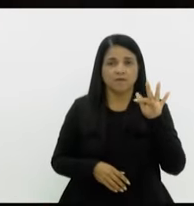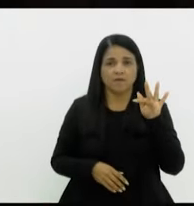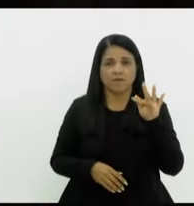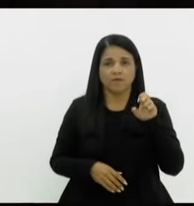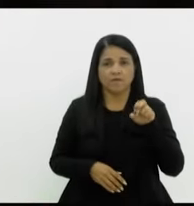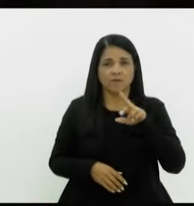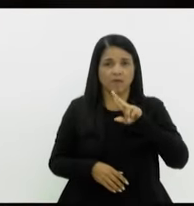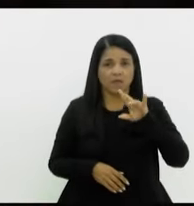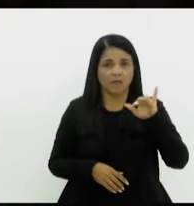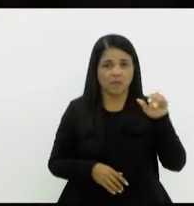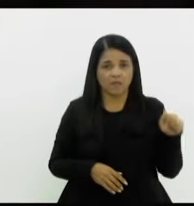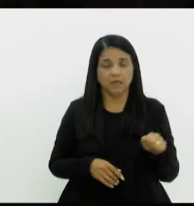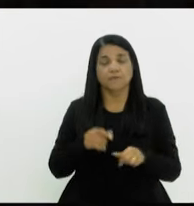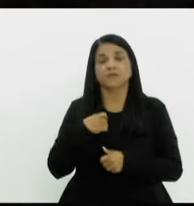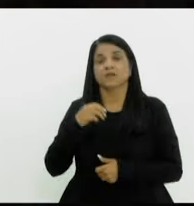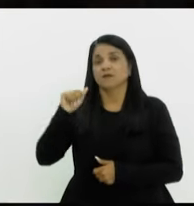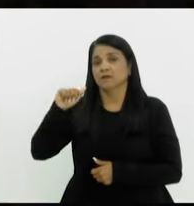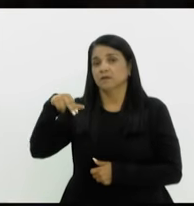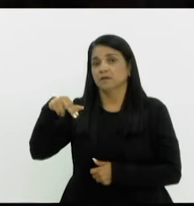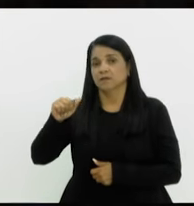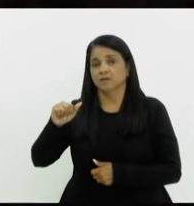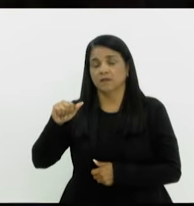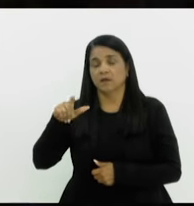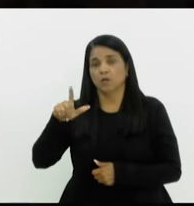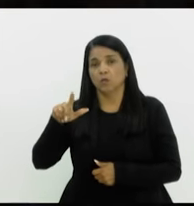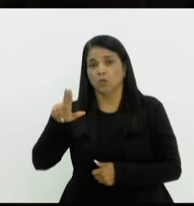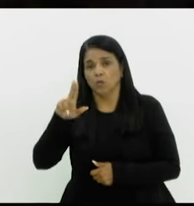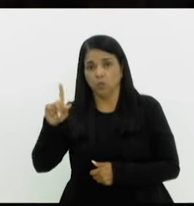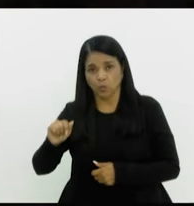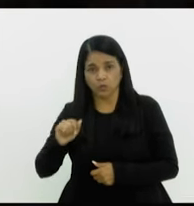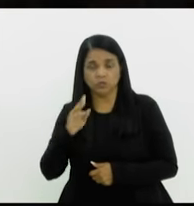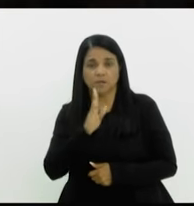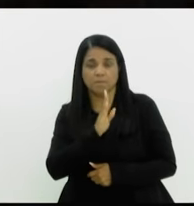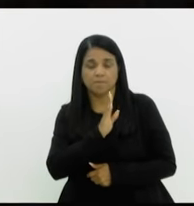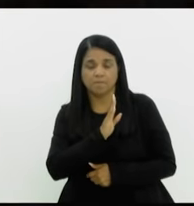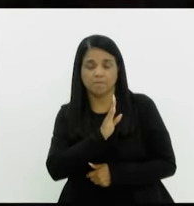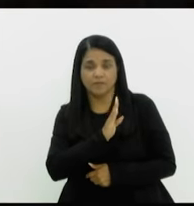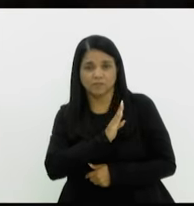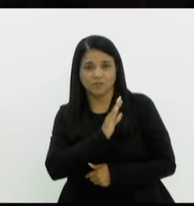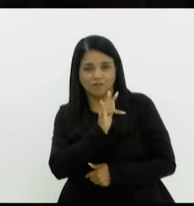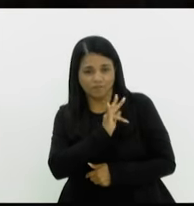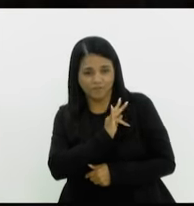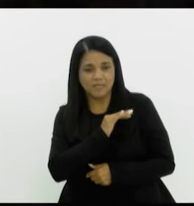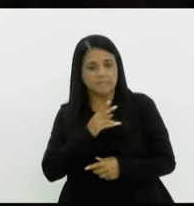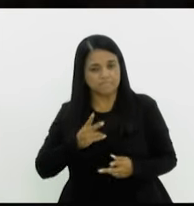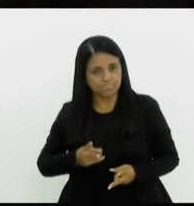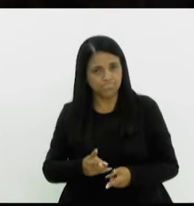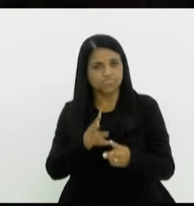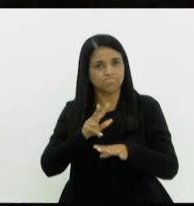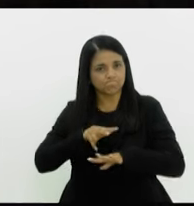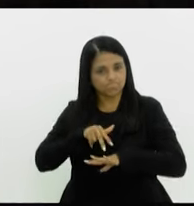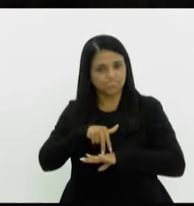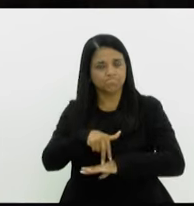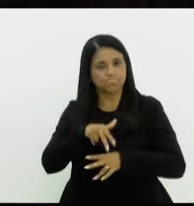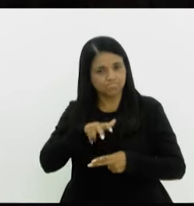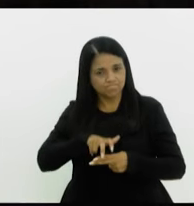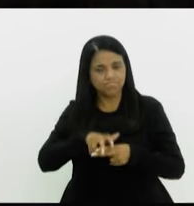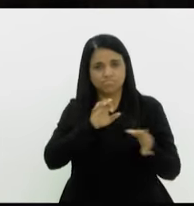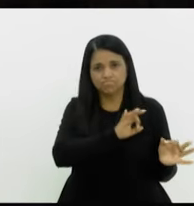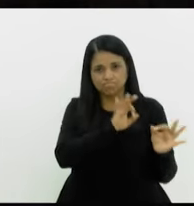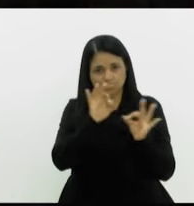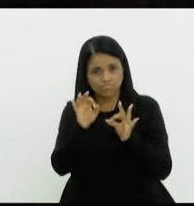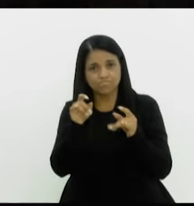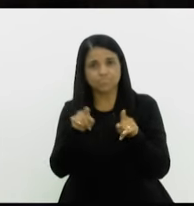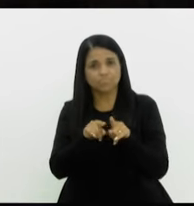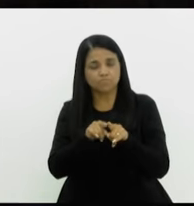luz também que vem lá do cantão da Baixada mas tá aí firme obrigada eu tô citando vocês outras que eu veo aqui eu